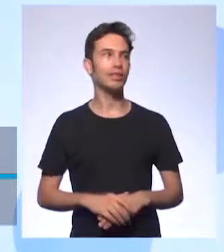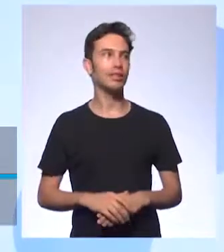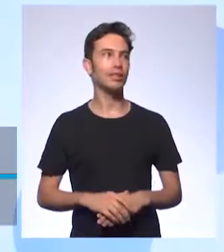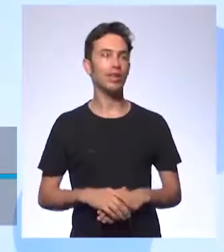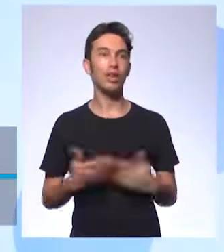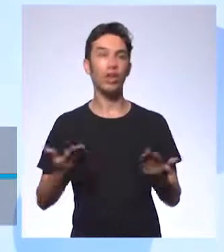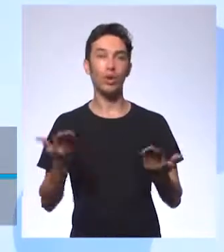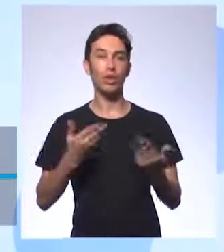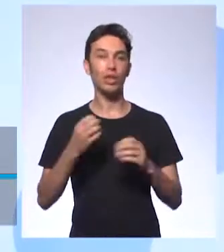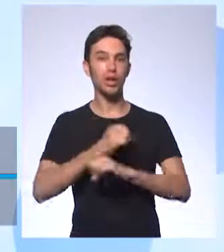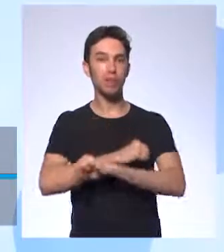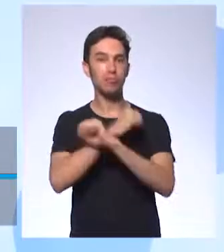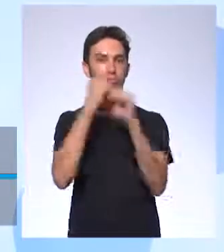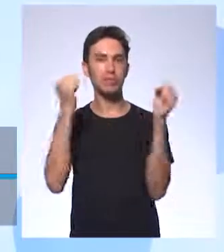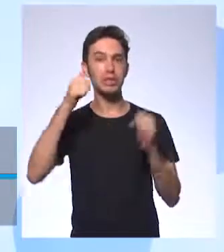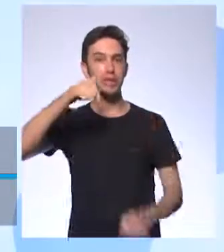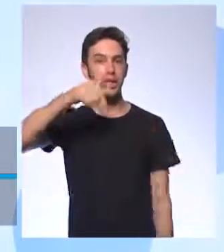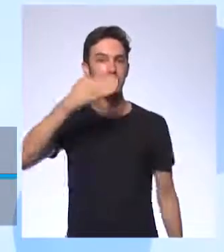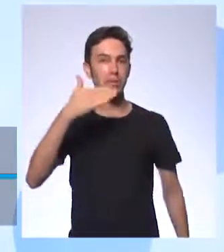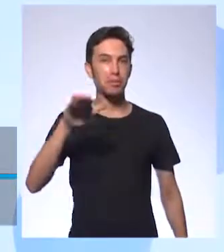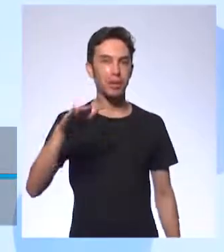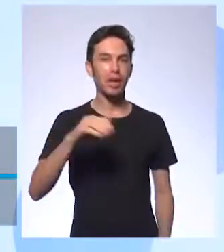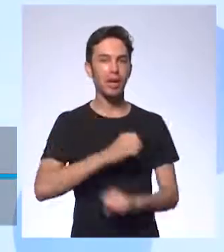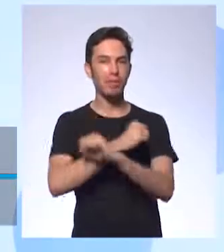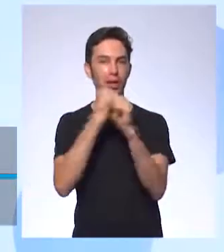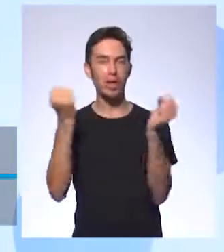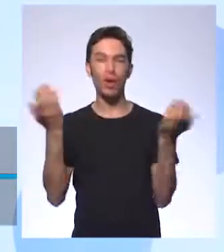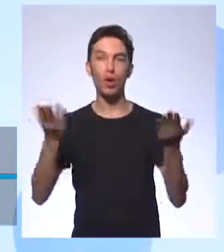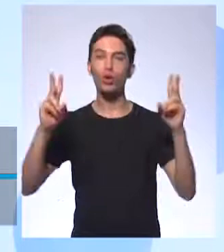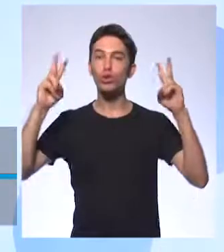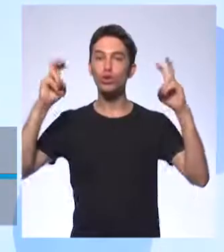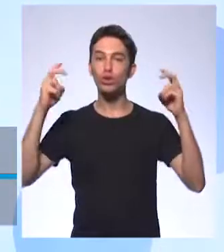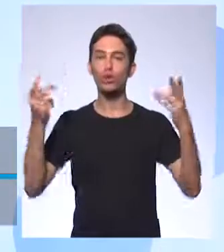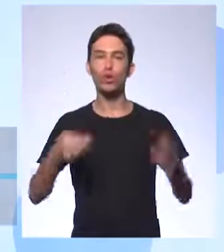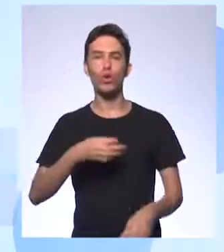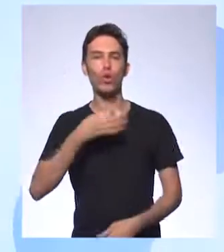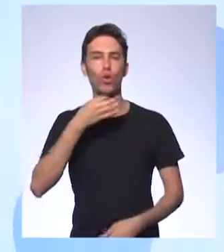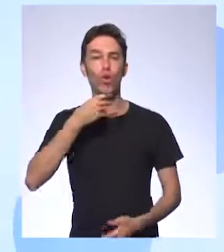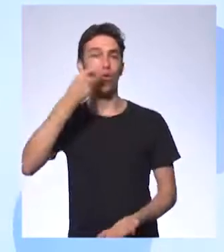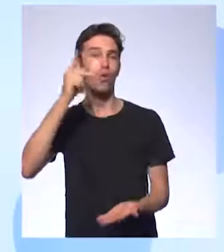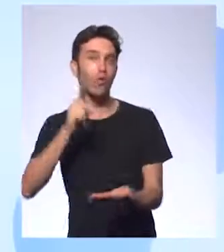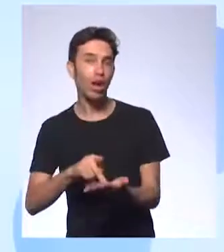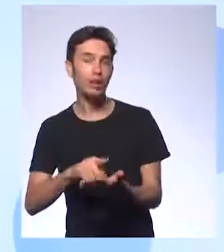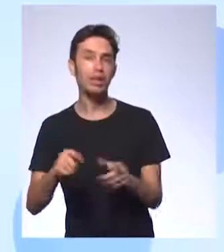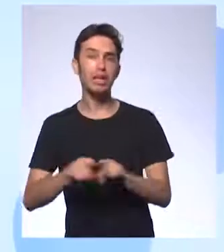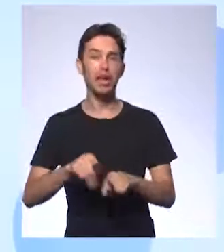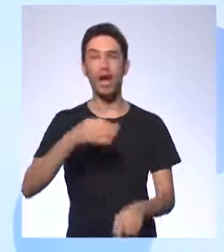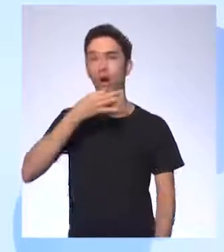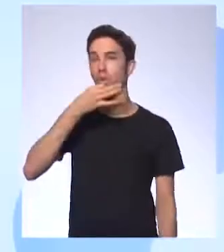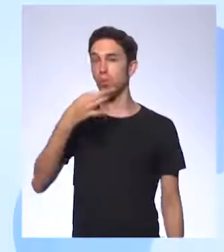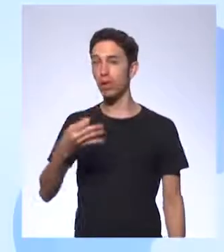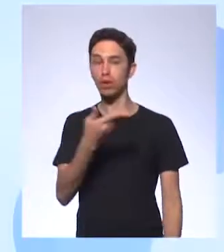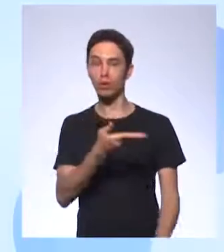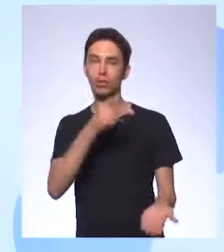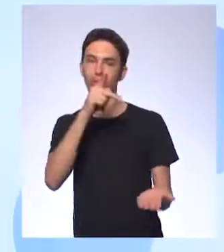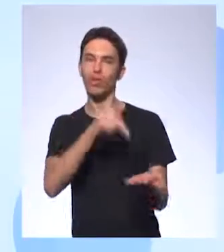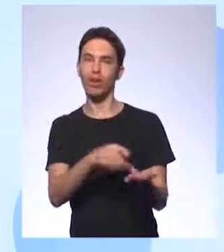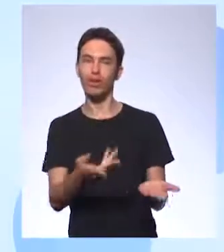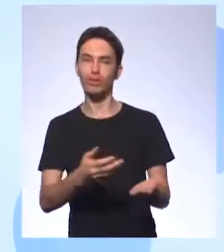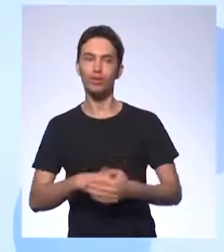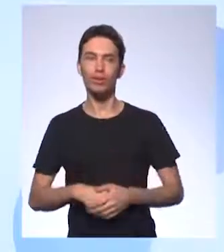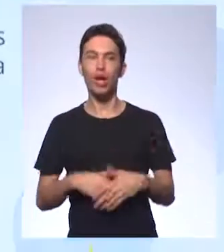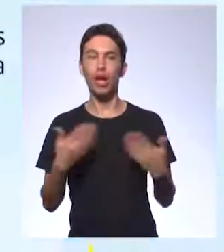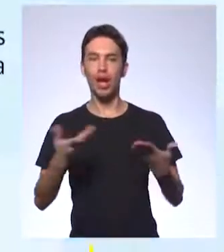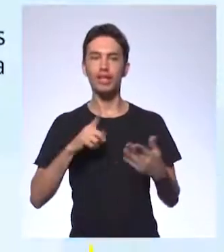em 7h30 da manhã. Título da nossa aula: o fato e a opinião sobre o fato. Temos